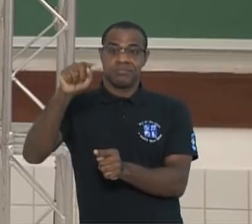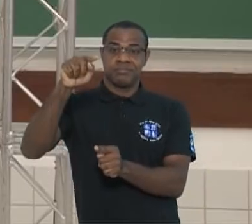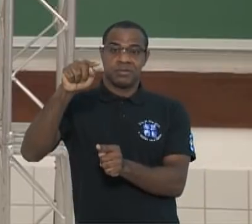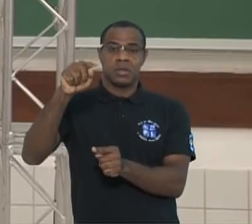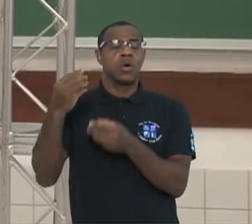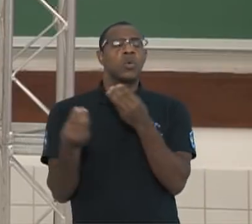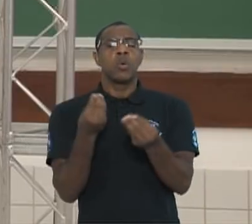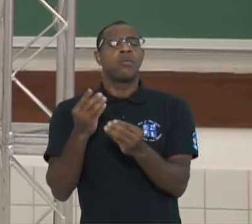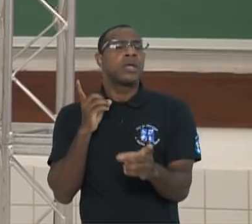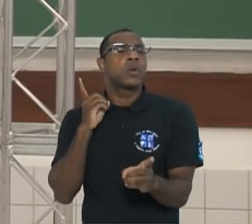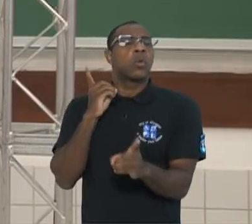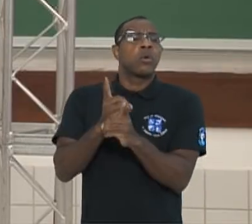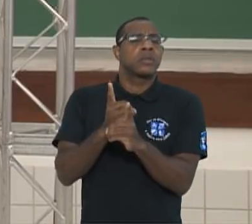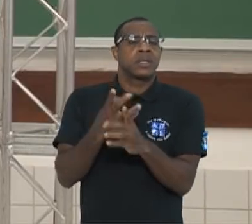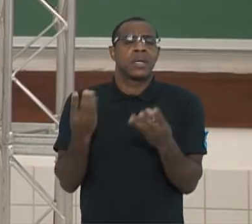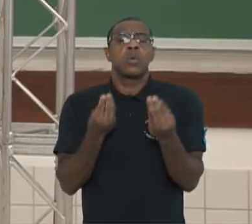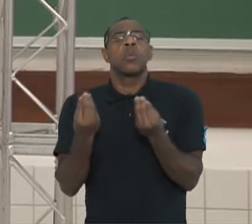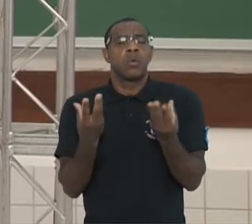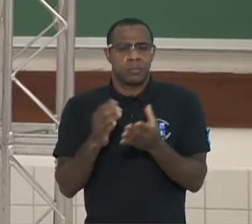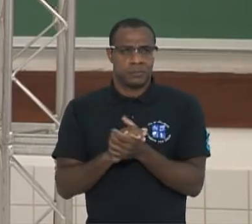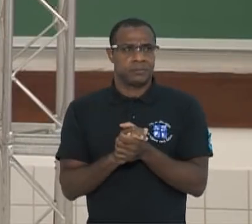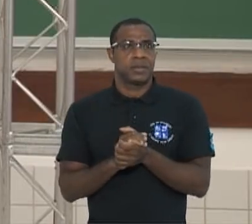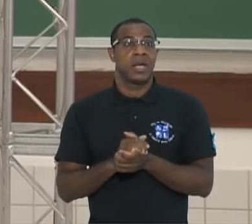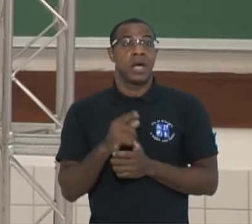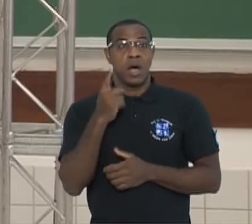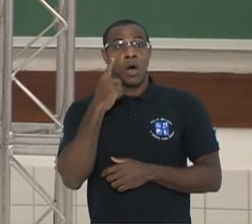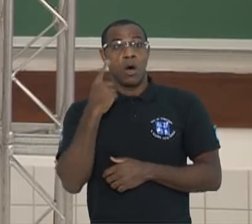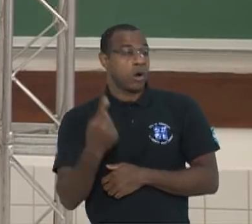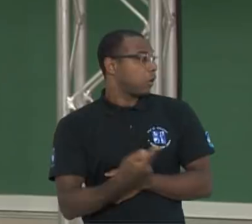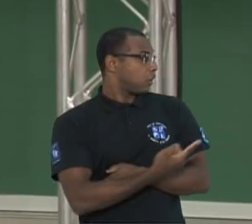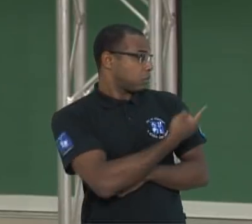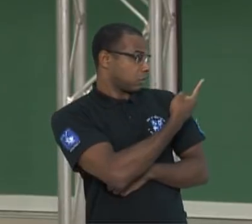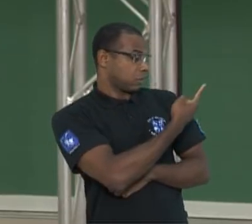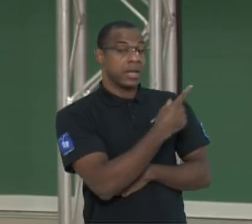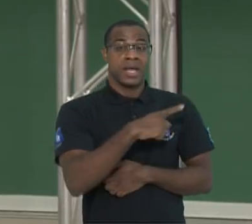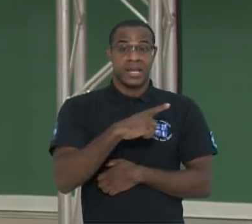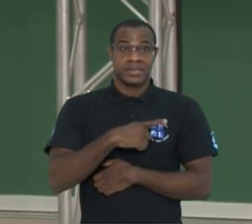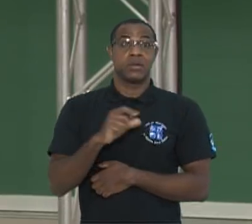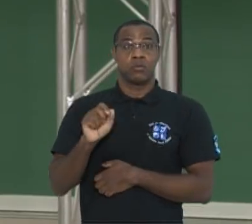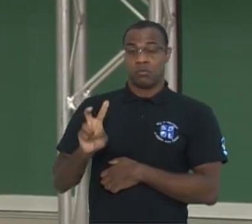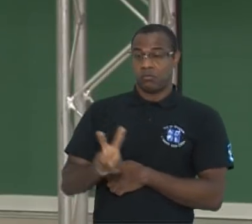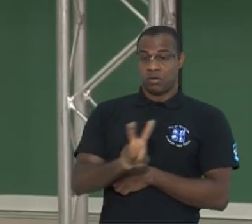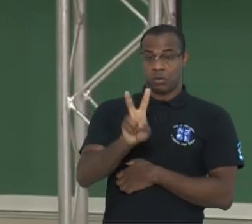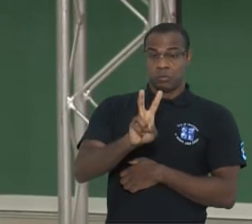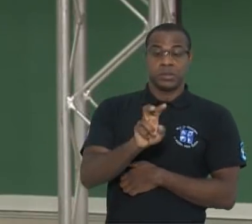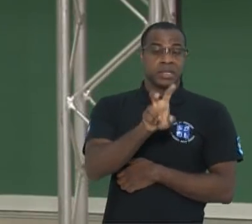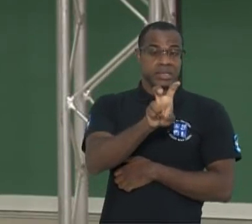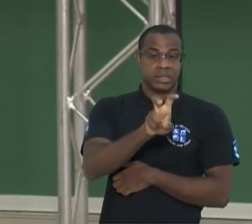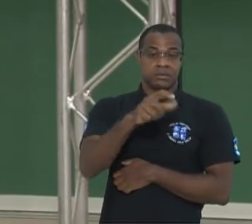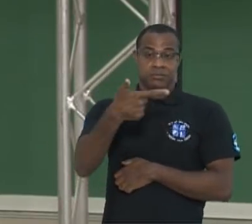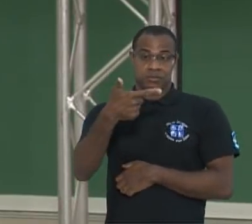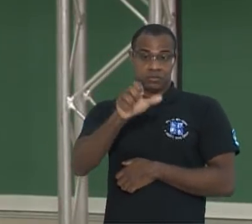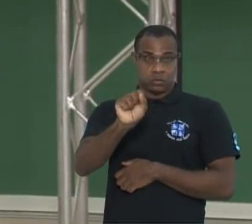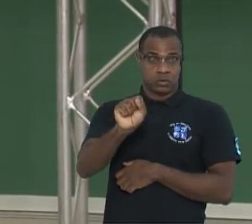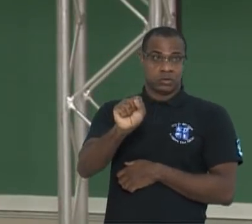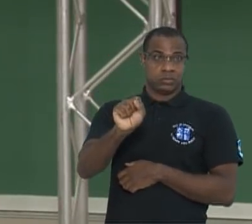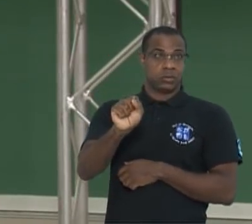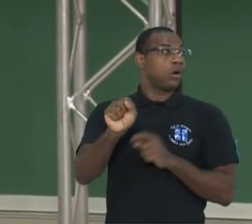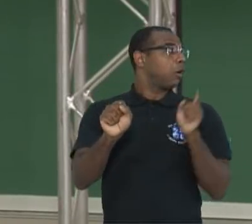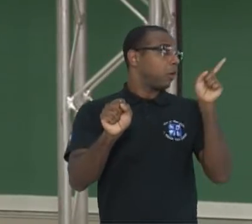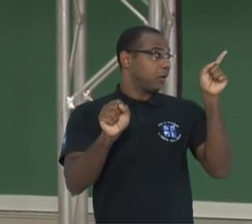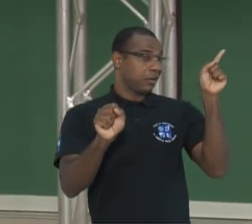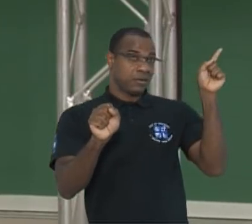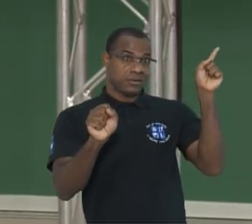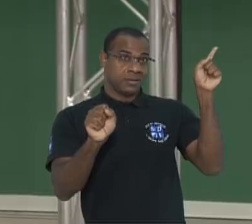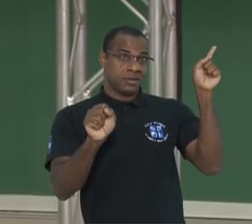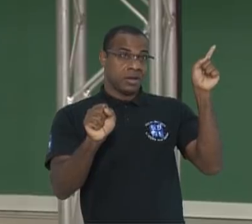você vai fazer? Vai resolver dessa forma aqui, ó. Eu tenho o volume, que é 528, eu sei que o meu